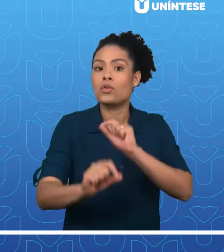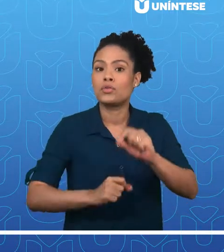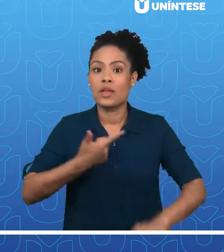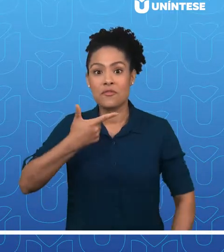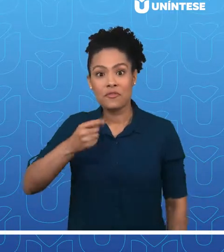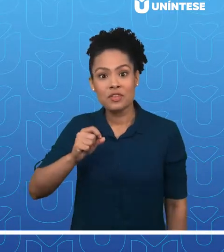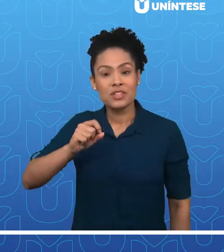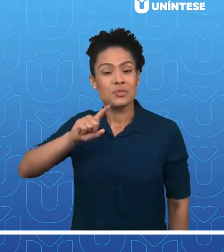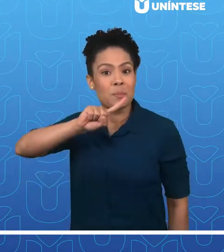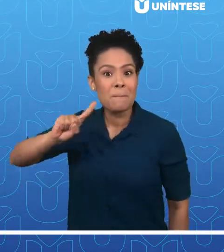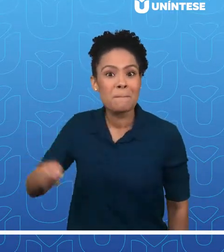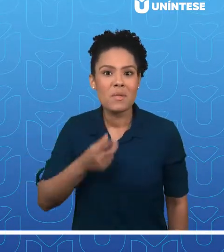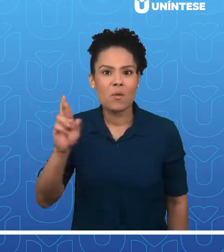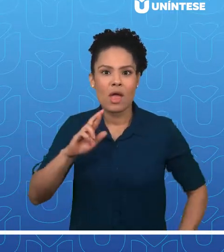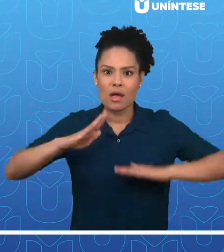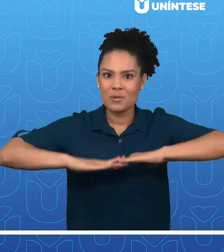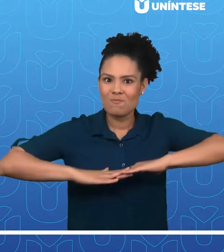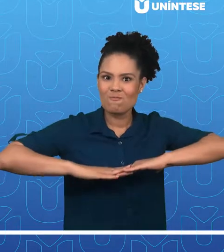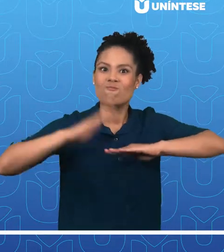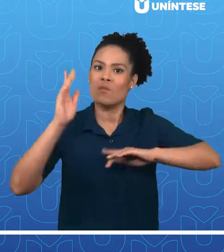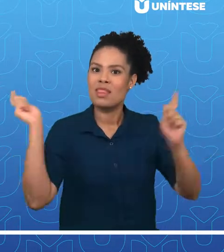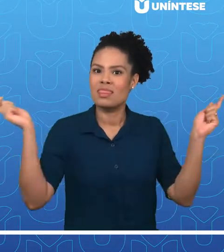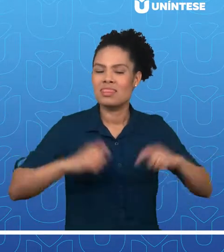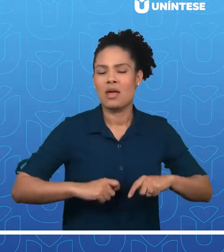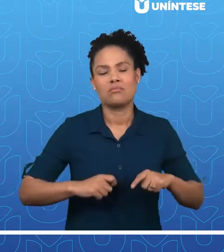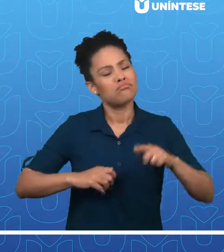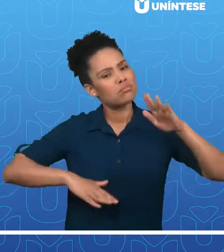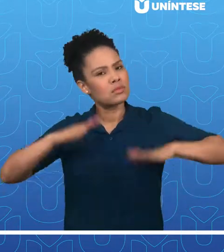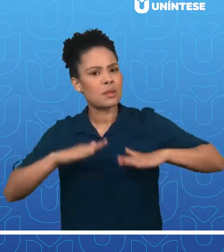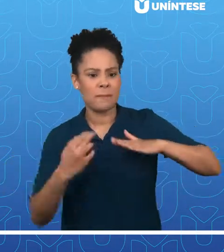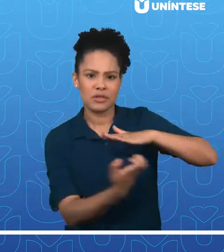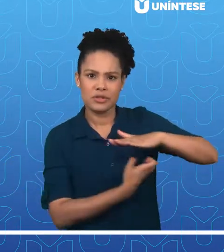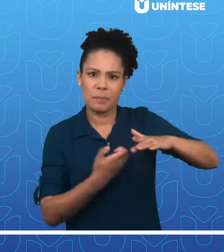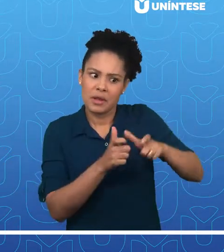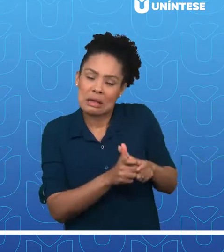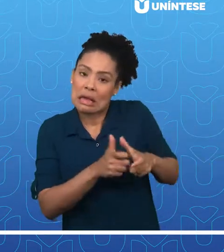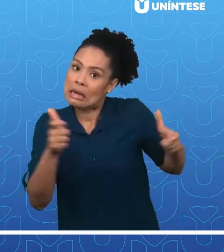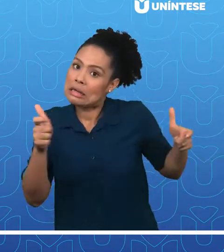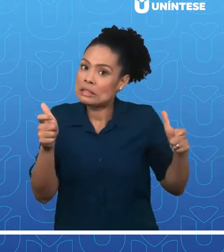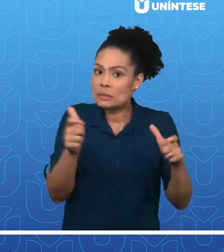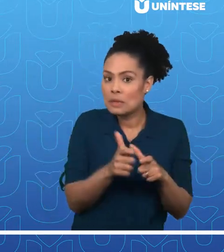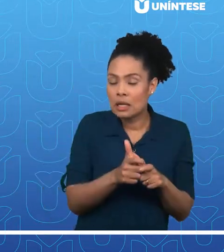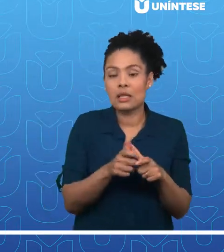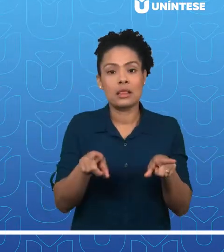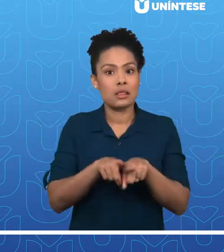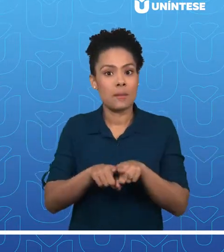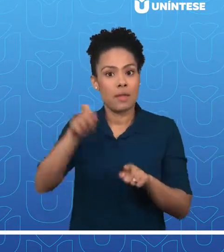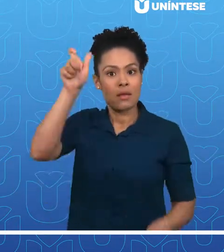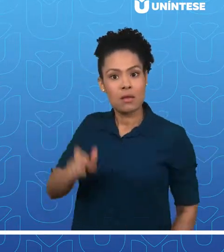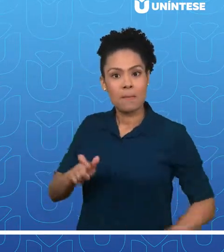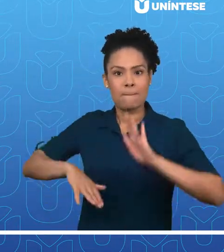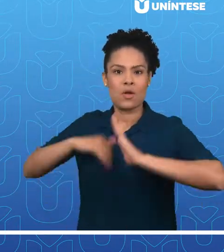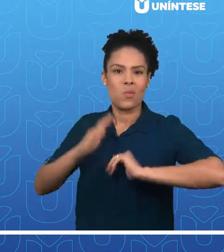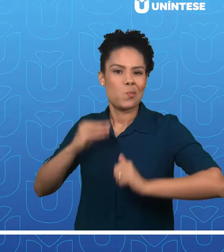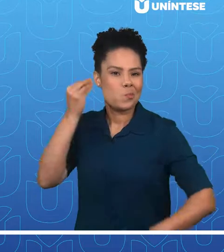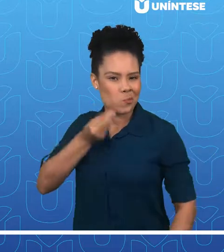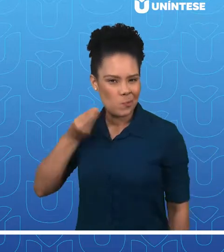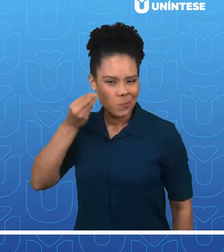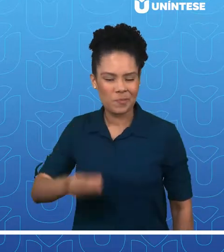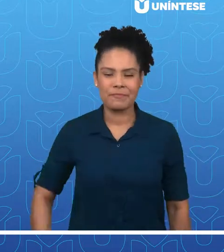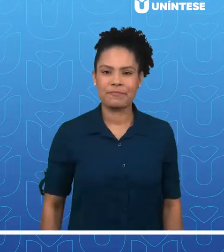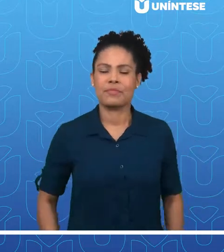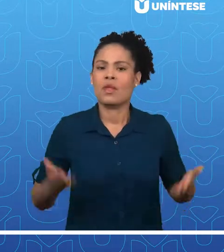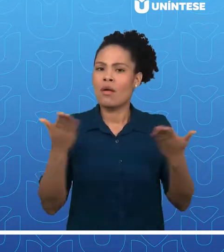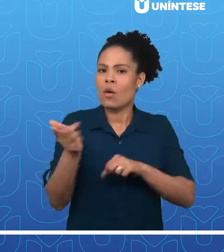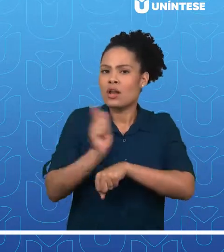números podem ultrapassar a faixa dos R$ 20.000, dependendo do tamanho da empresa e da experiência do profissional. Bom,